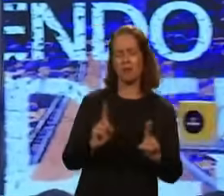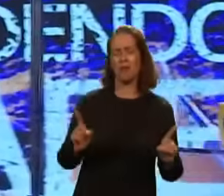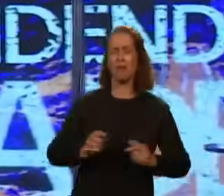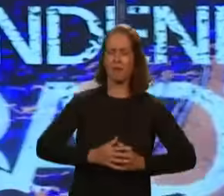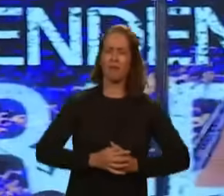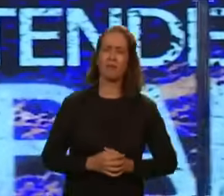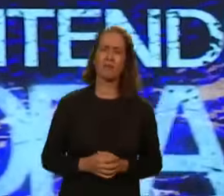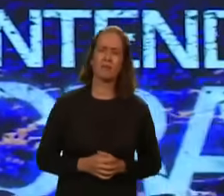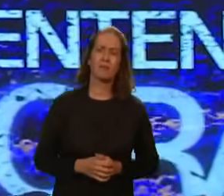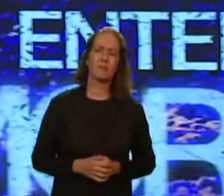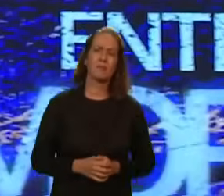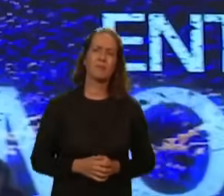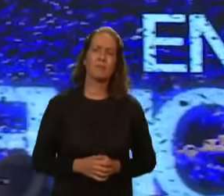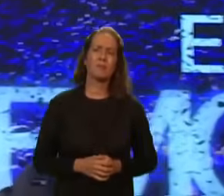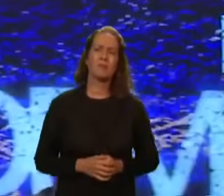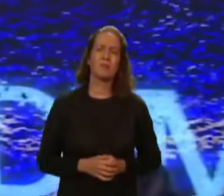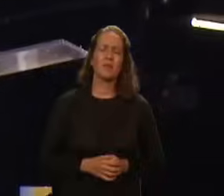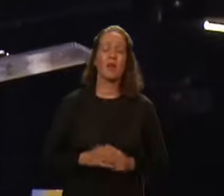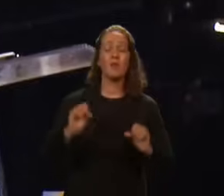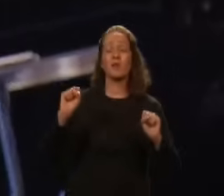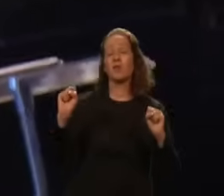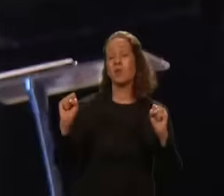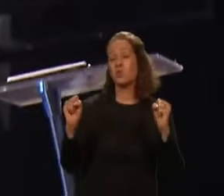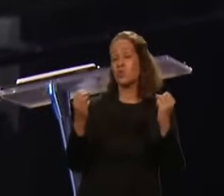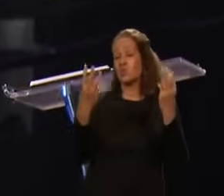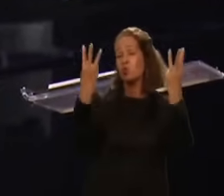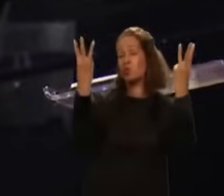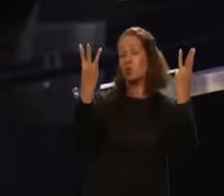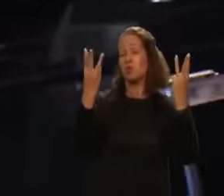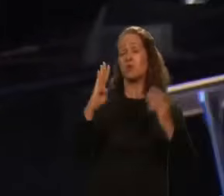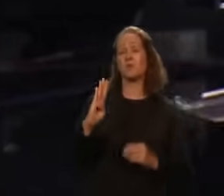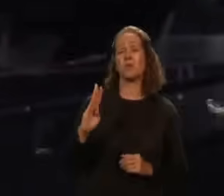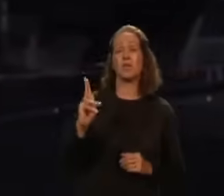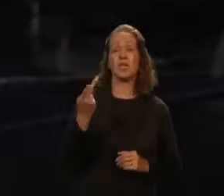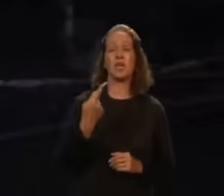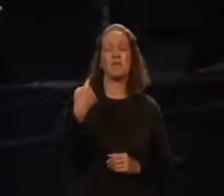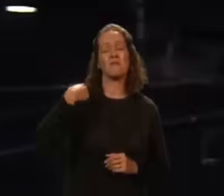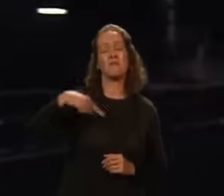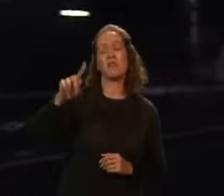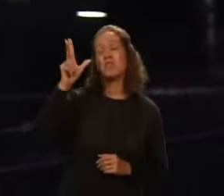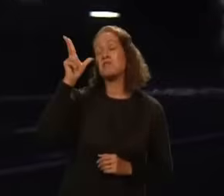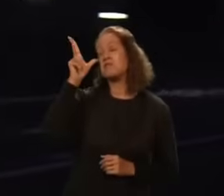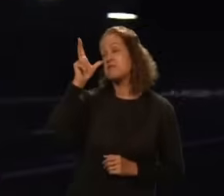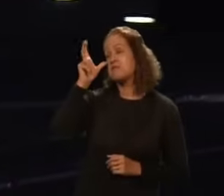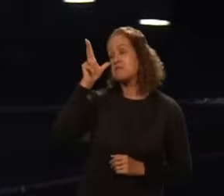É, vai ter um show, showzão aqui em Belo Horizonte, vou lá assistir.